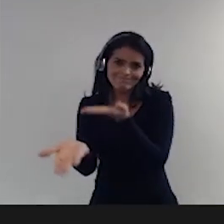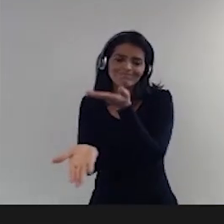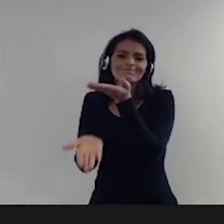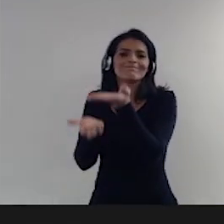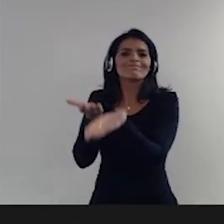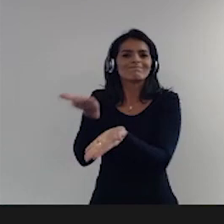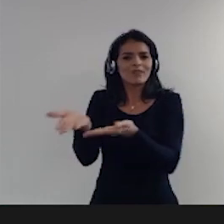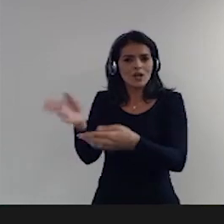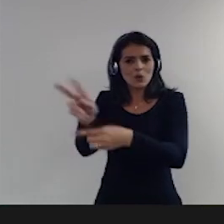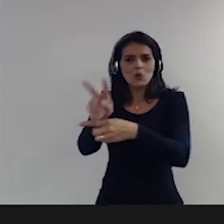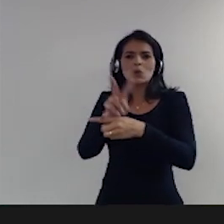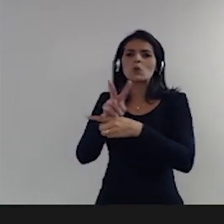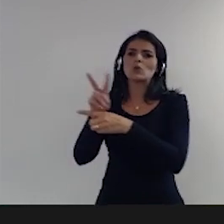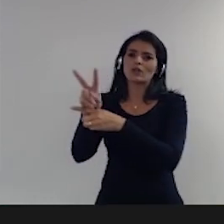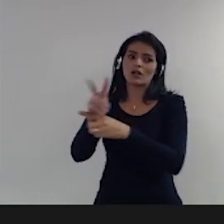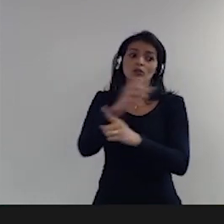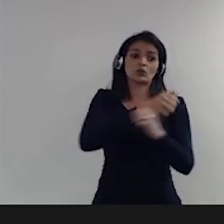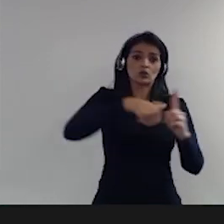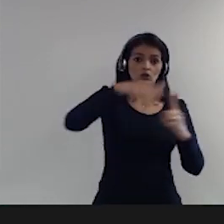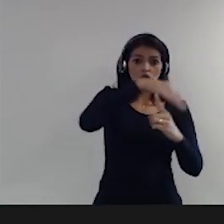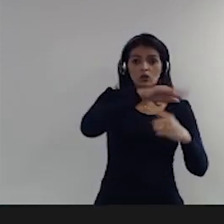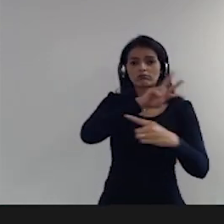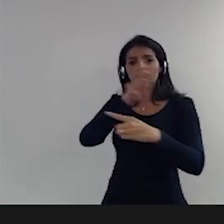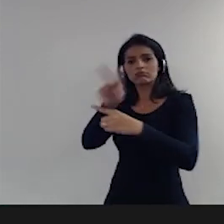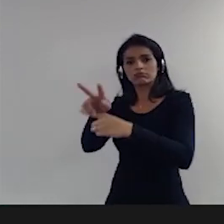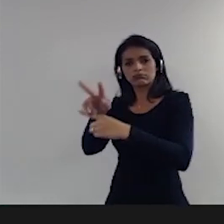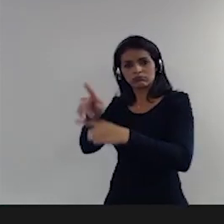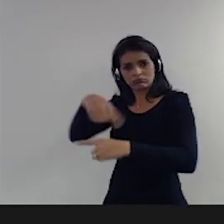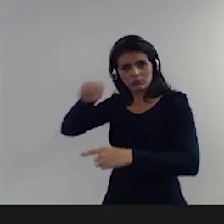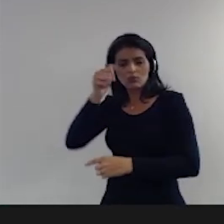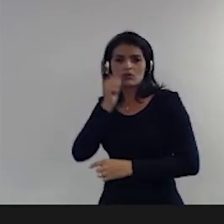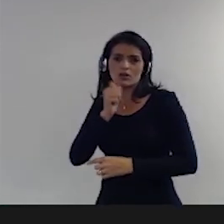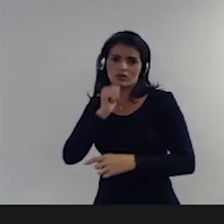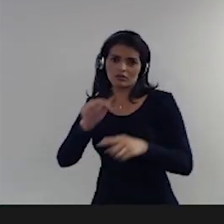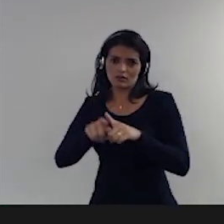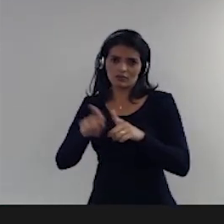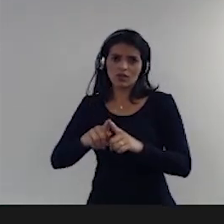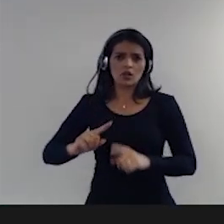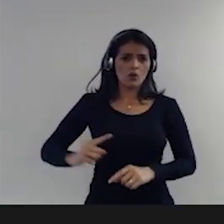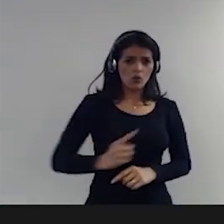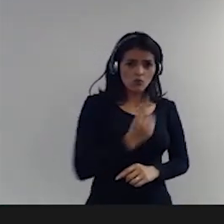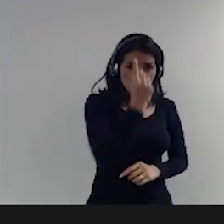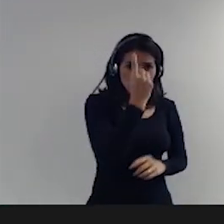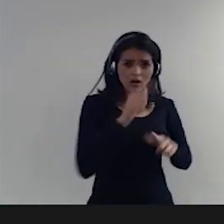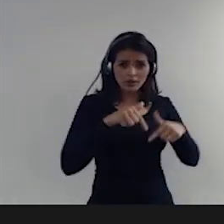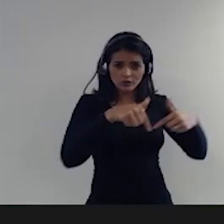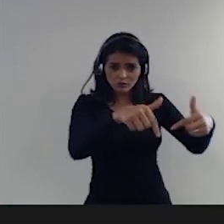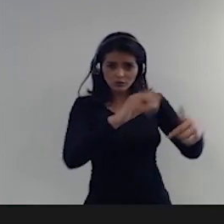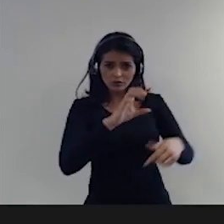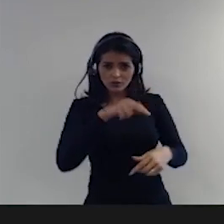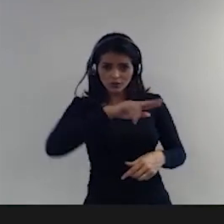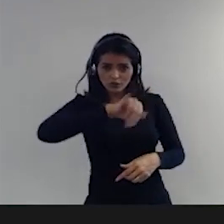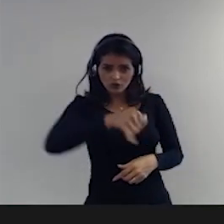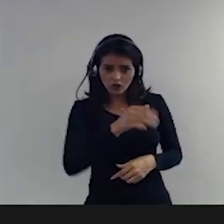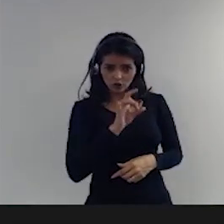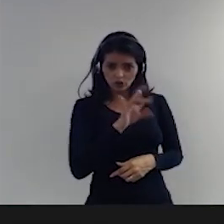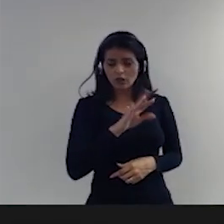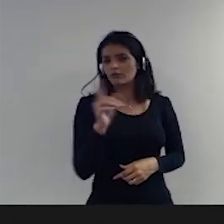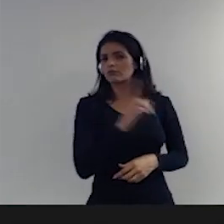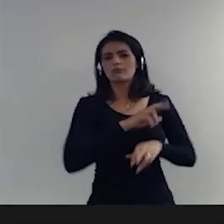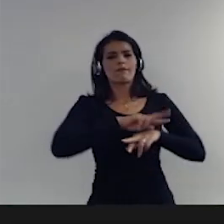sociedade. Então, não foi só uma atitude do CNJ, como várias, que